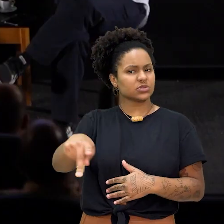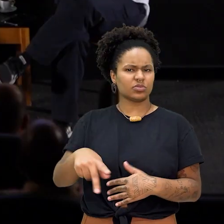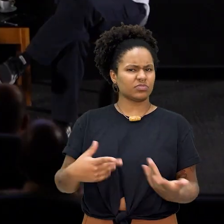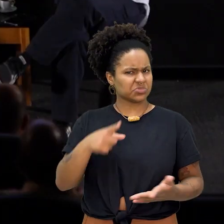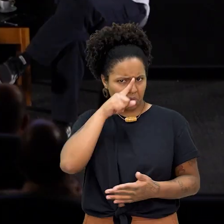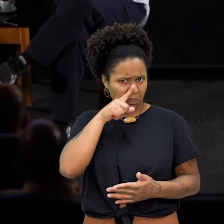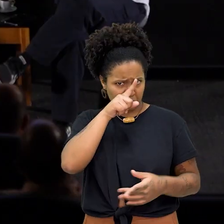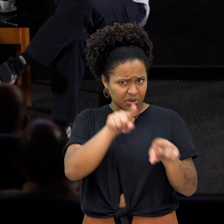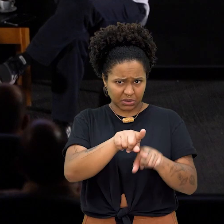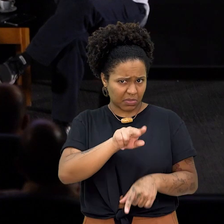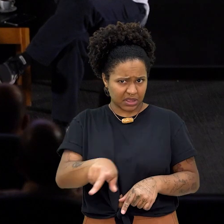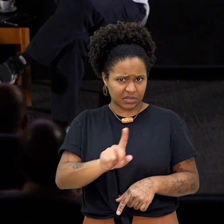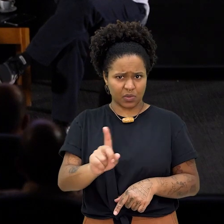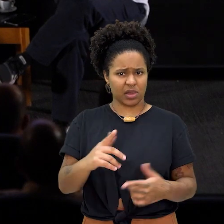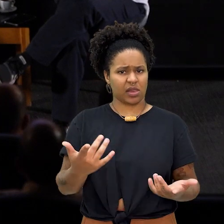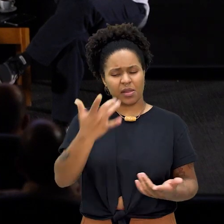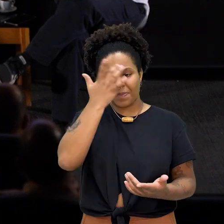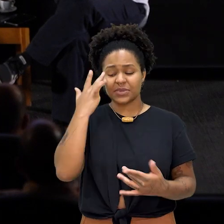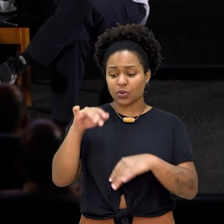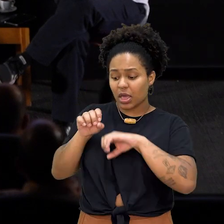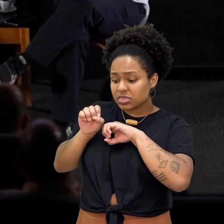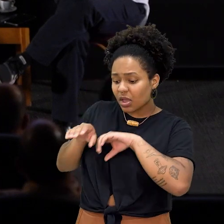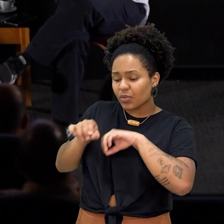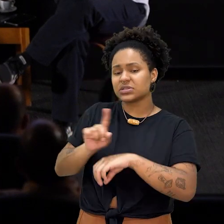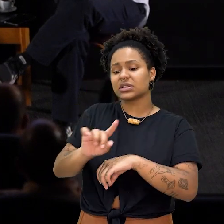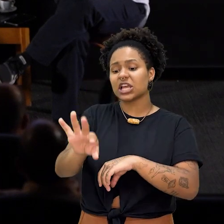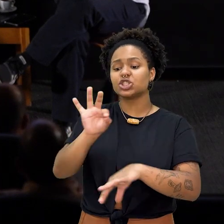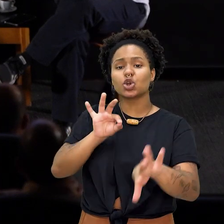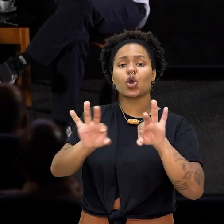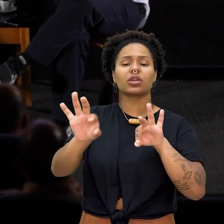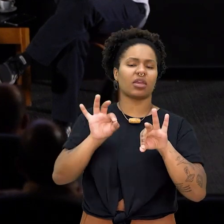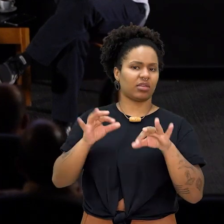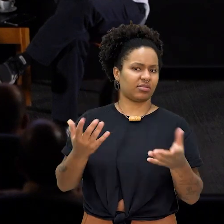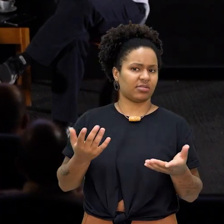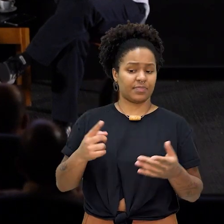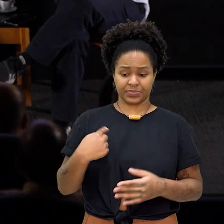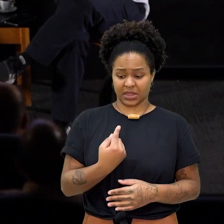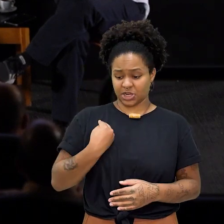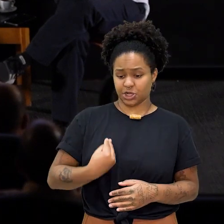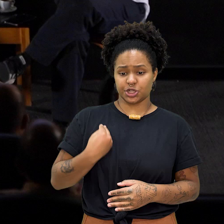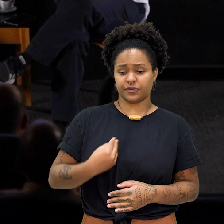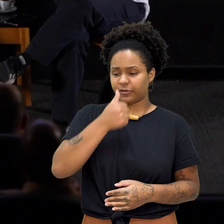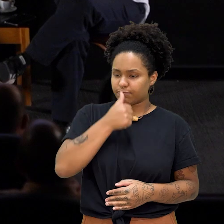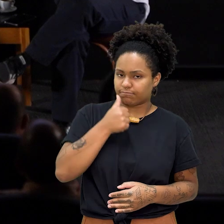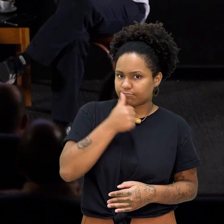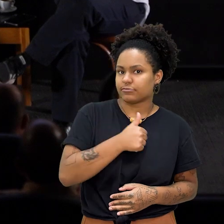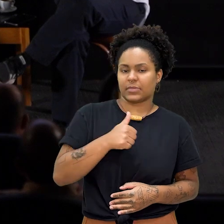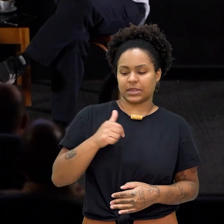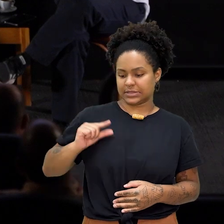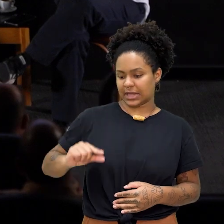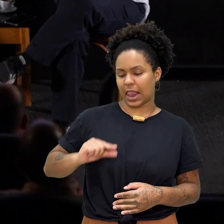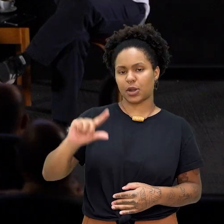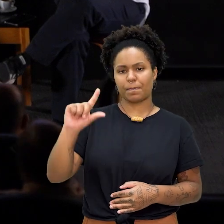Isso não é um perigo também? As pessoas elas não foram ensinadas a escolherem. A gente sobrevive com o salário